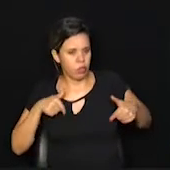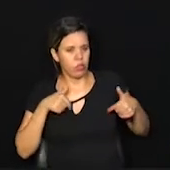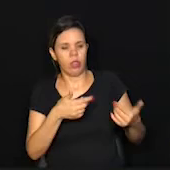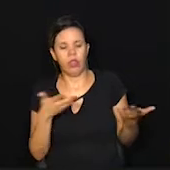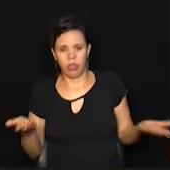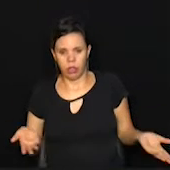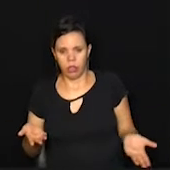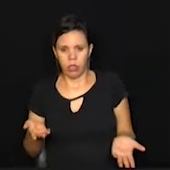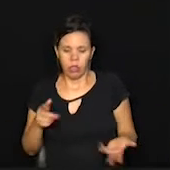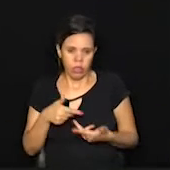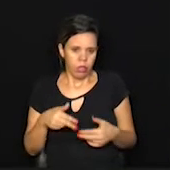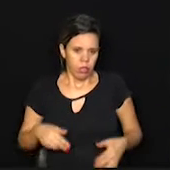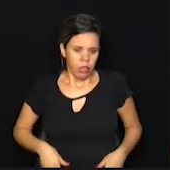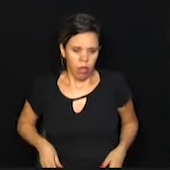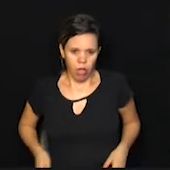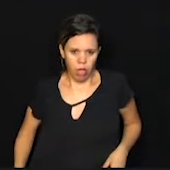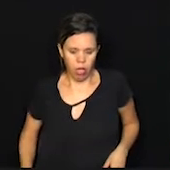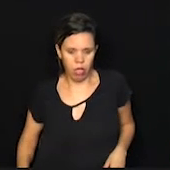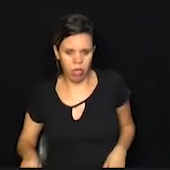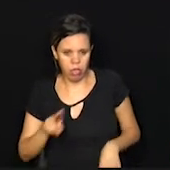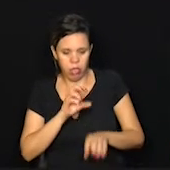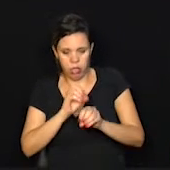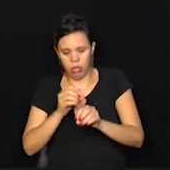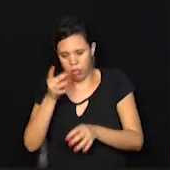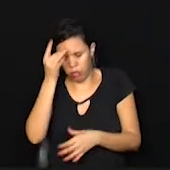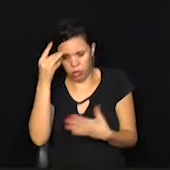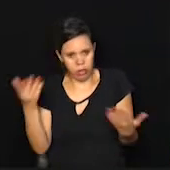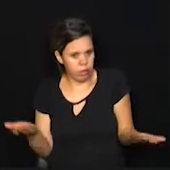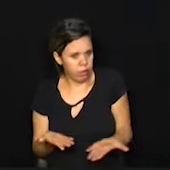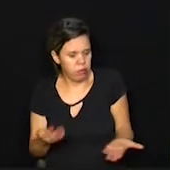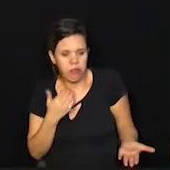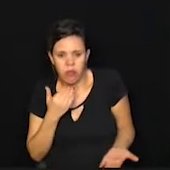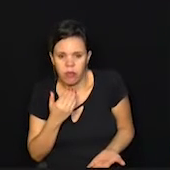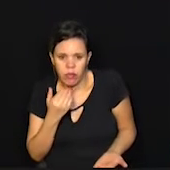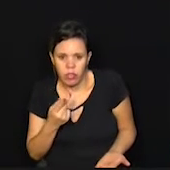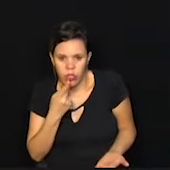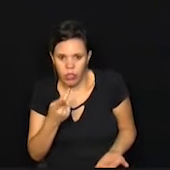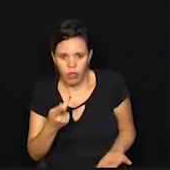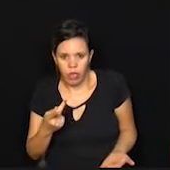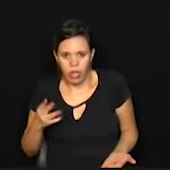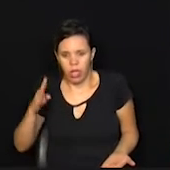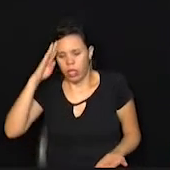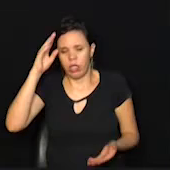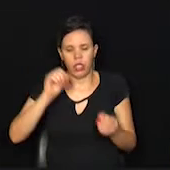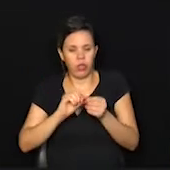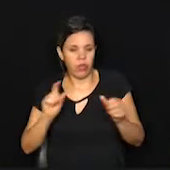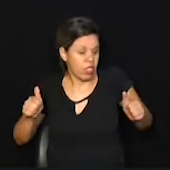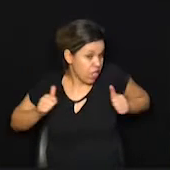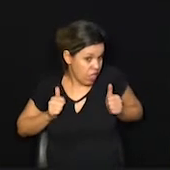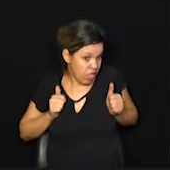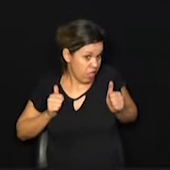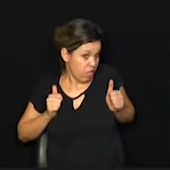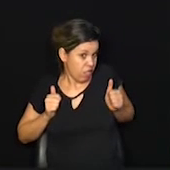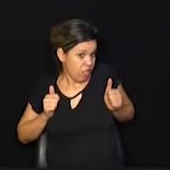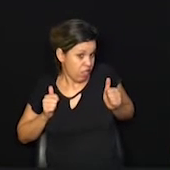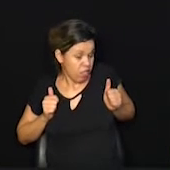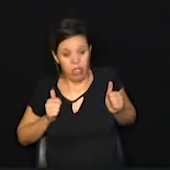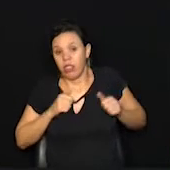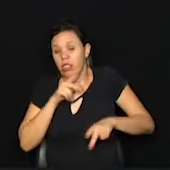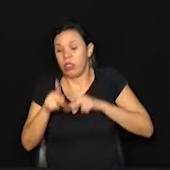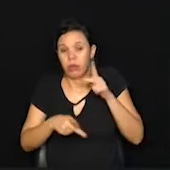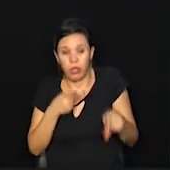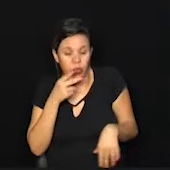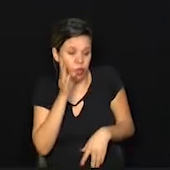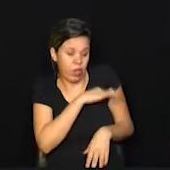aliás isso é uma coisa que serve de ensinamento para hoje em dia adianta falar mal do bolsonaro e não faz de nada o que as